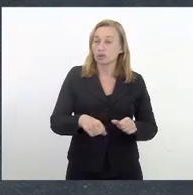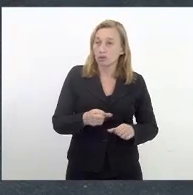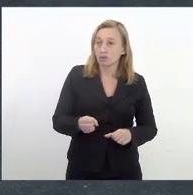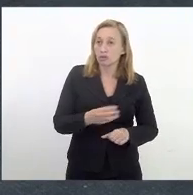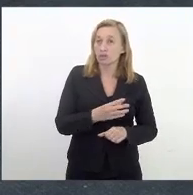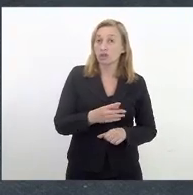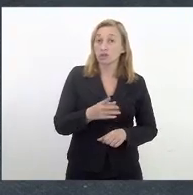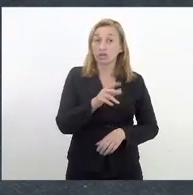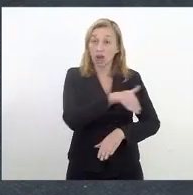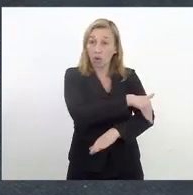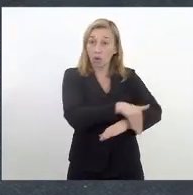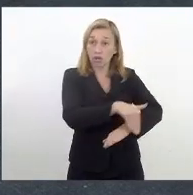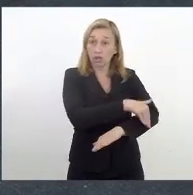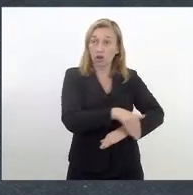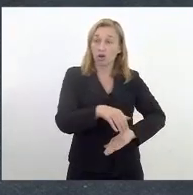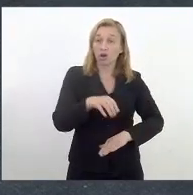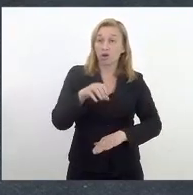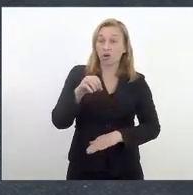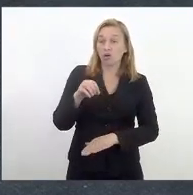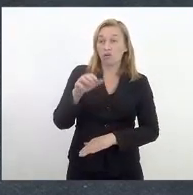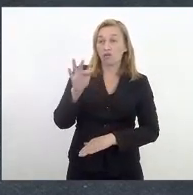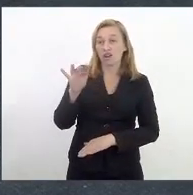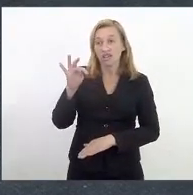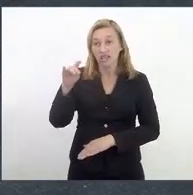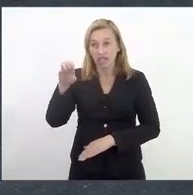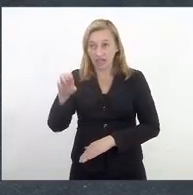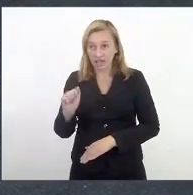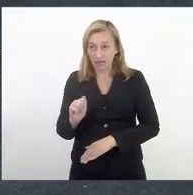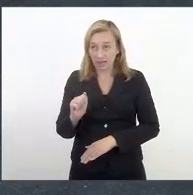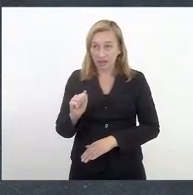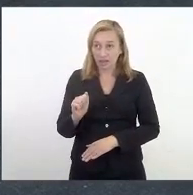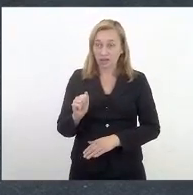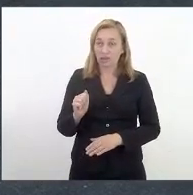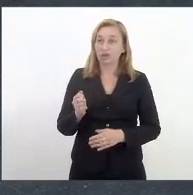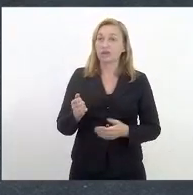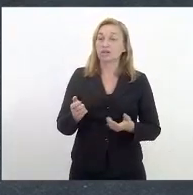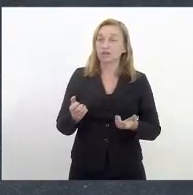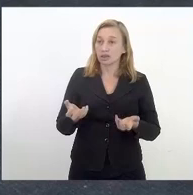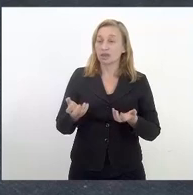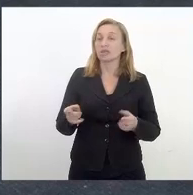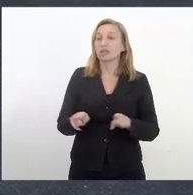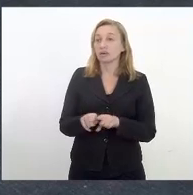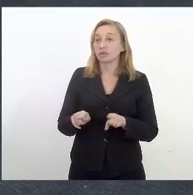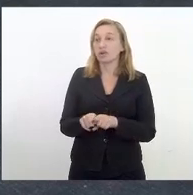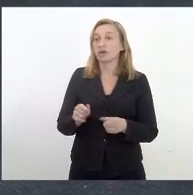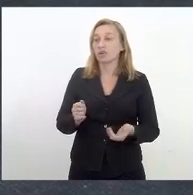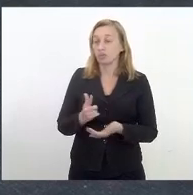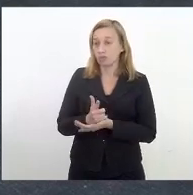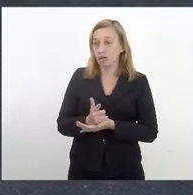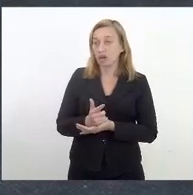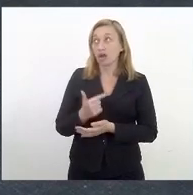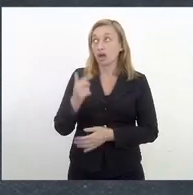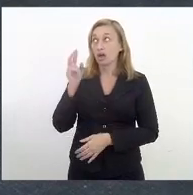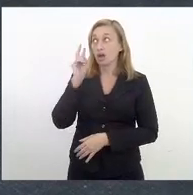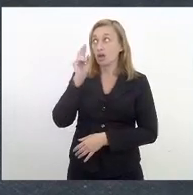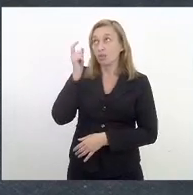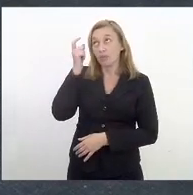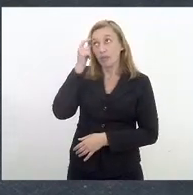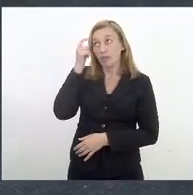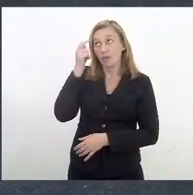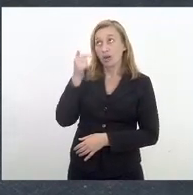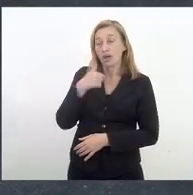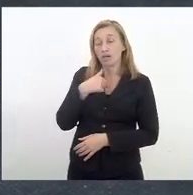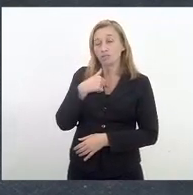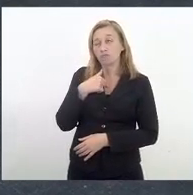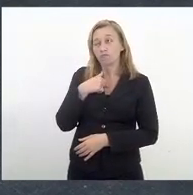Rua da Alfândega entrou nessa compra permuta o e salvo eu de memória